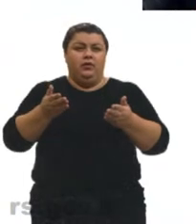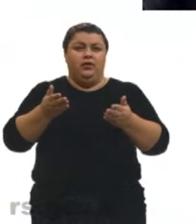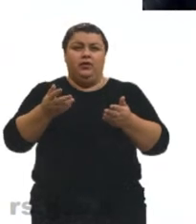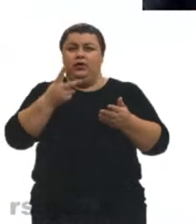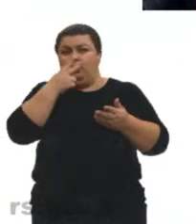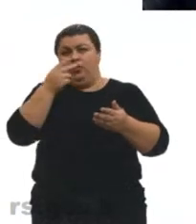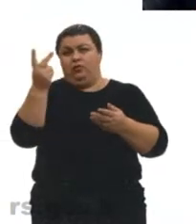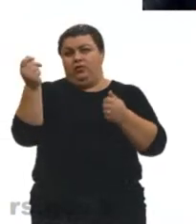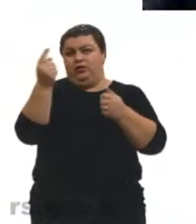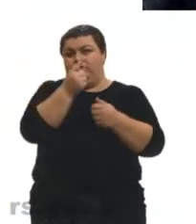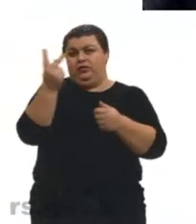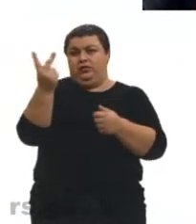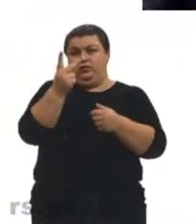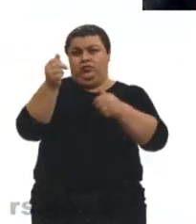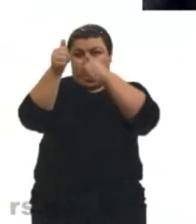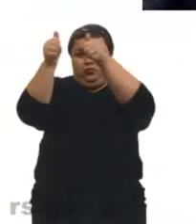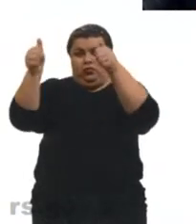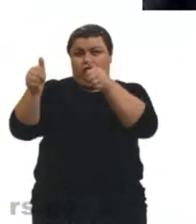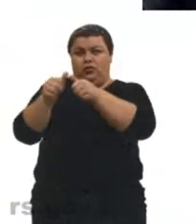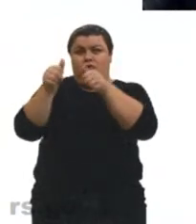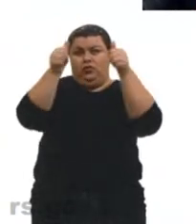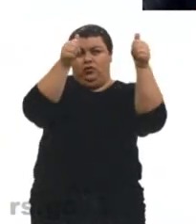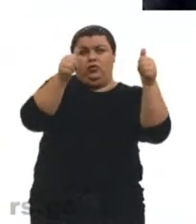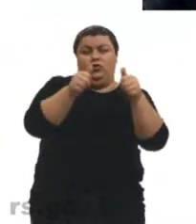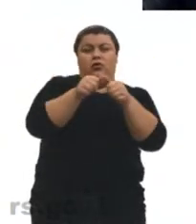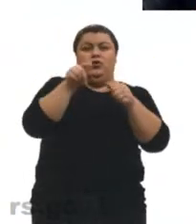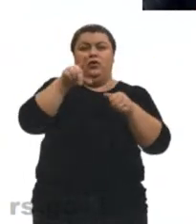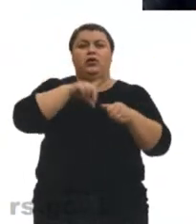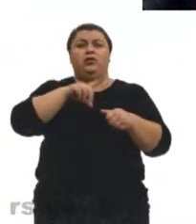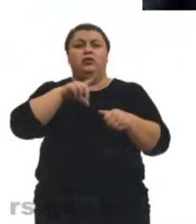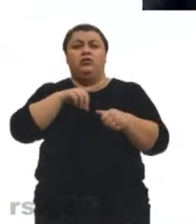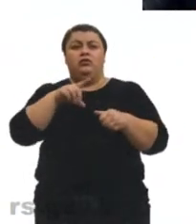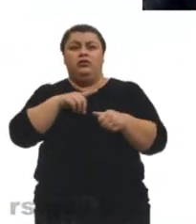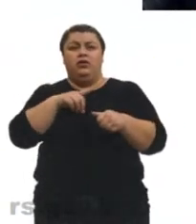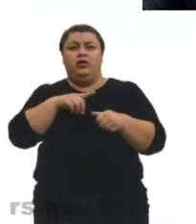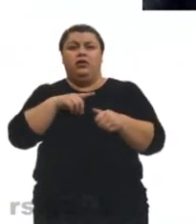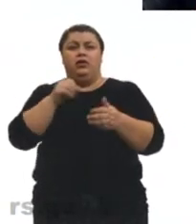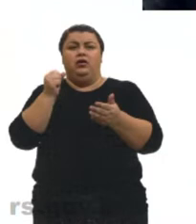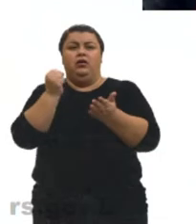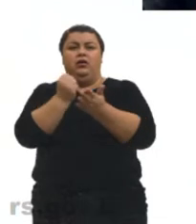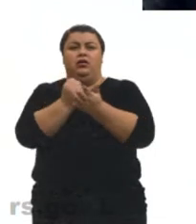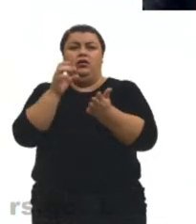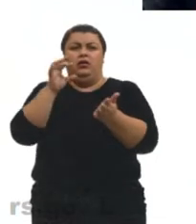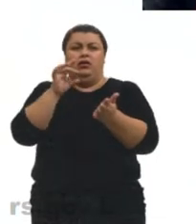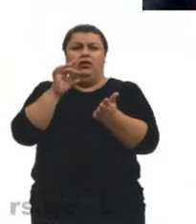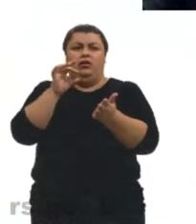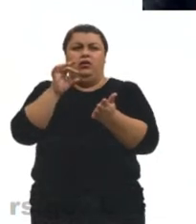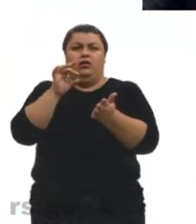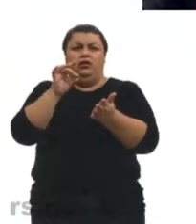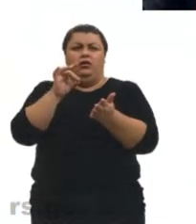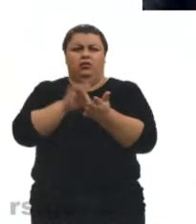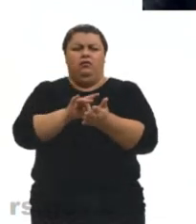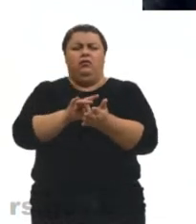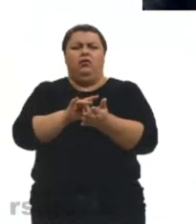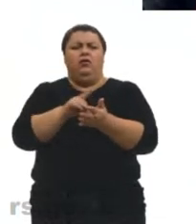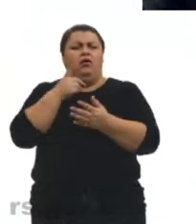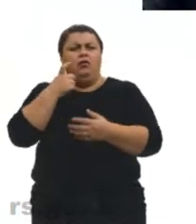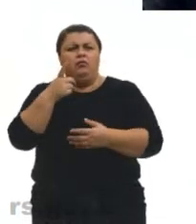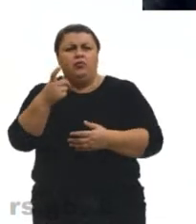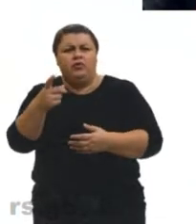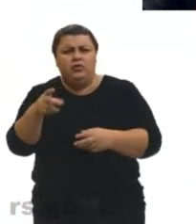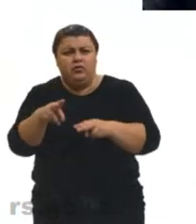monumentos a bandeira EA Borba Gato eles também tem um lado que eles são documento é muito importante a gente perceber